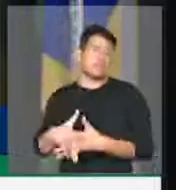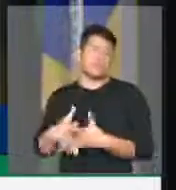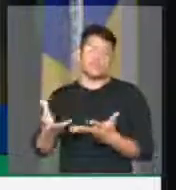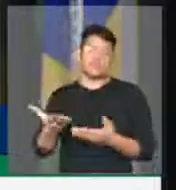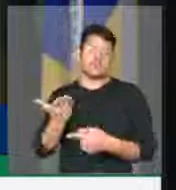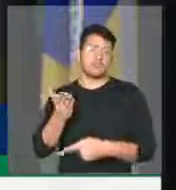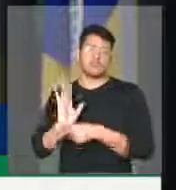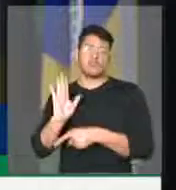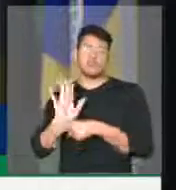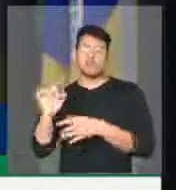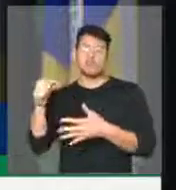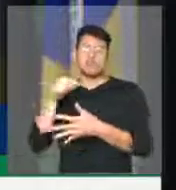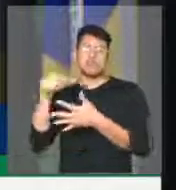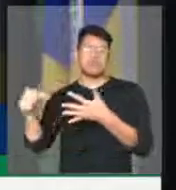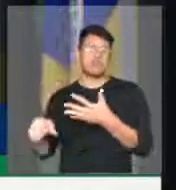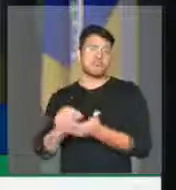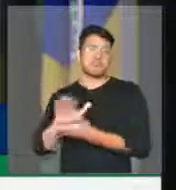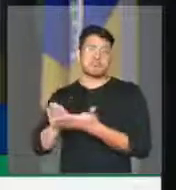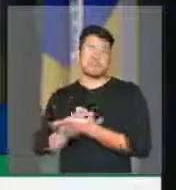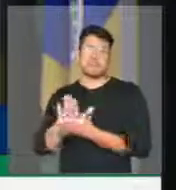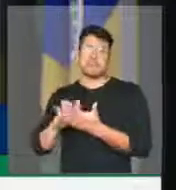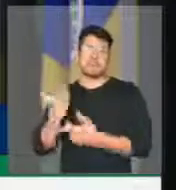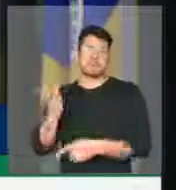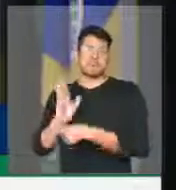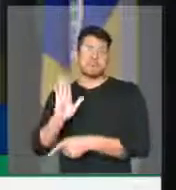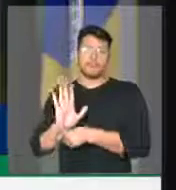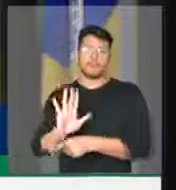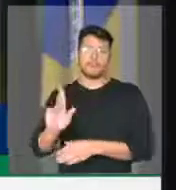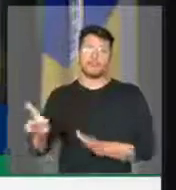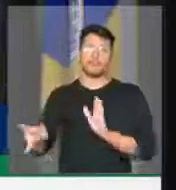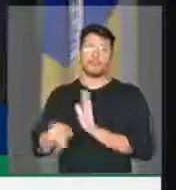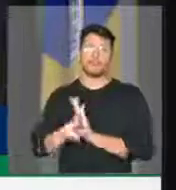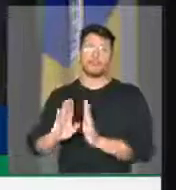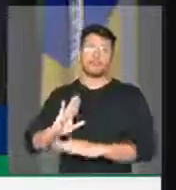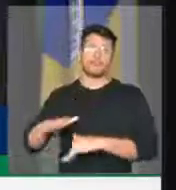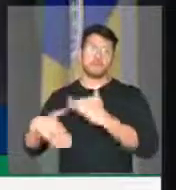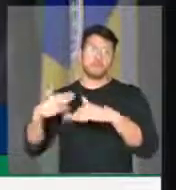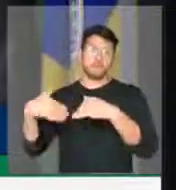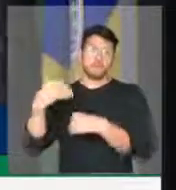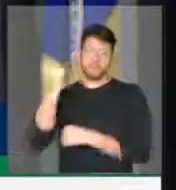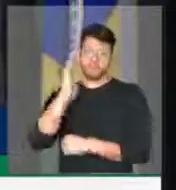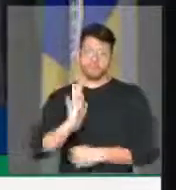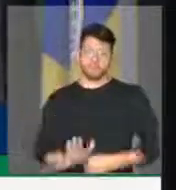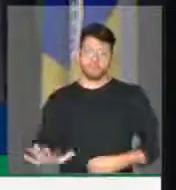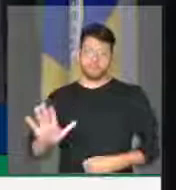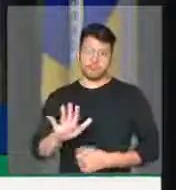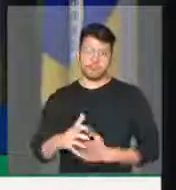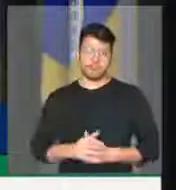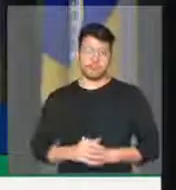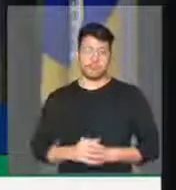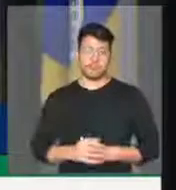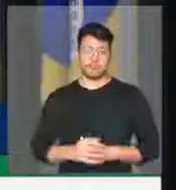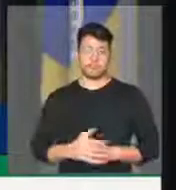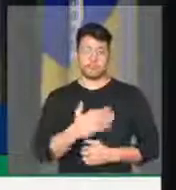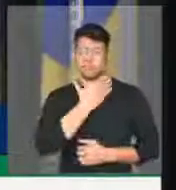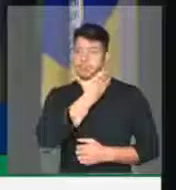nenhum requisito necessário ao desenvolvimento do país. Senhor presidente, eu queria aqui também, só por